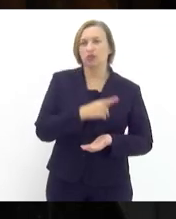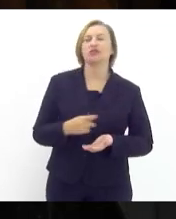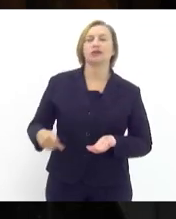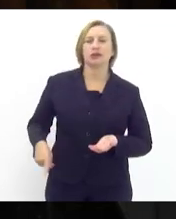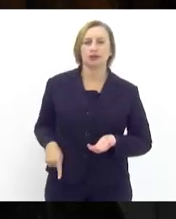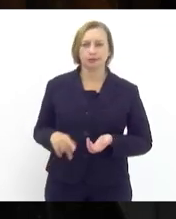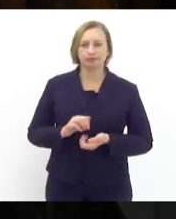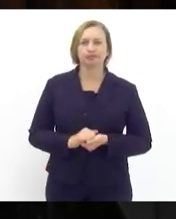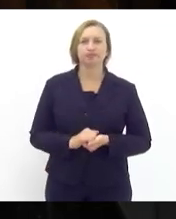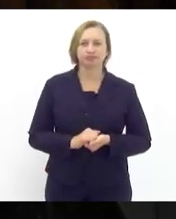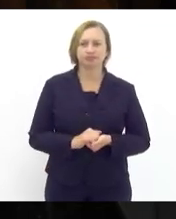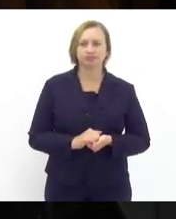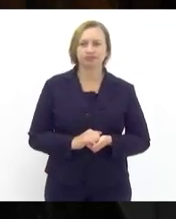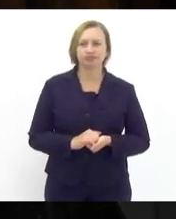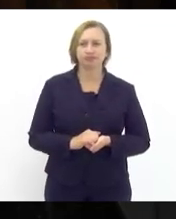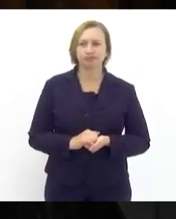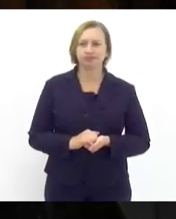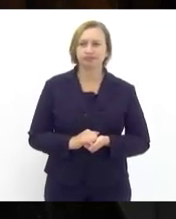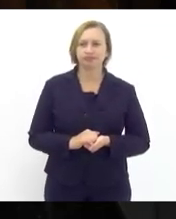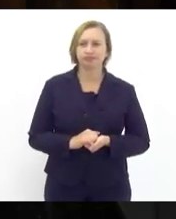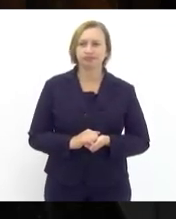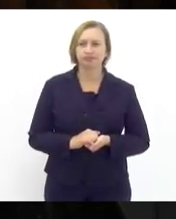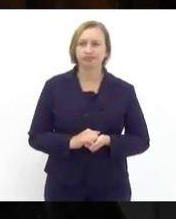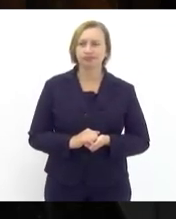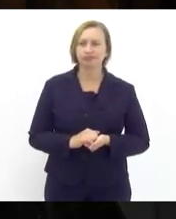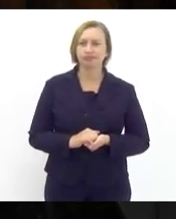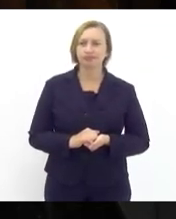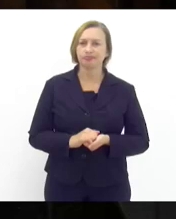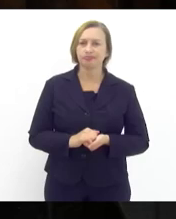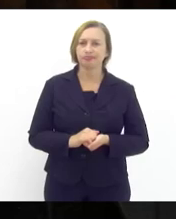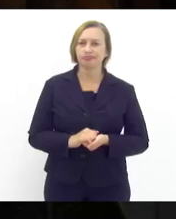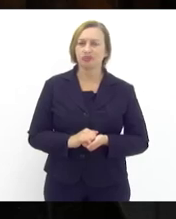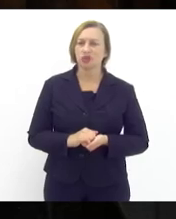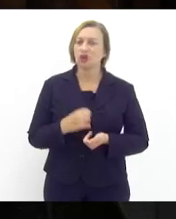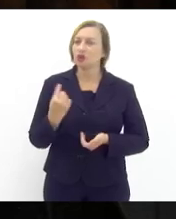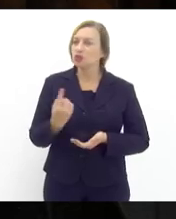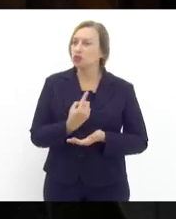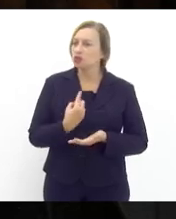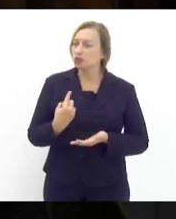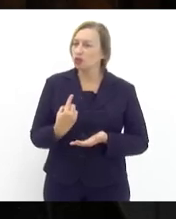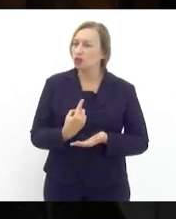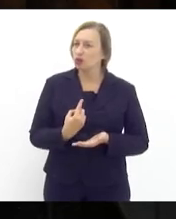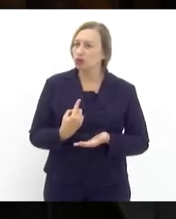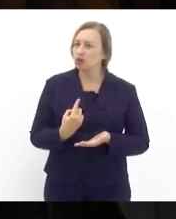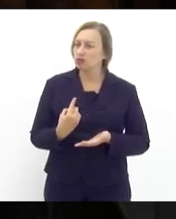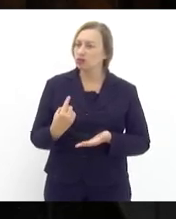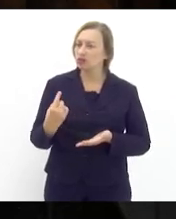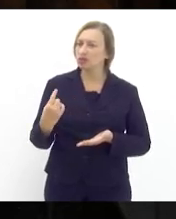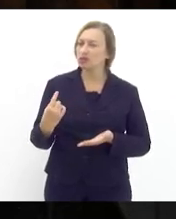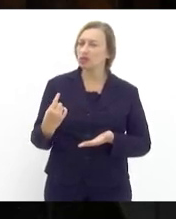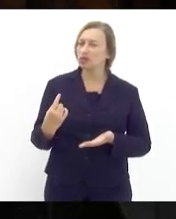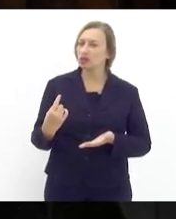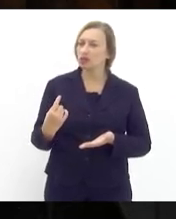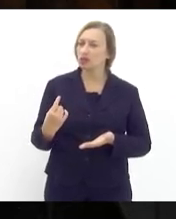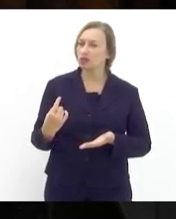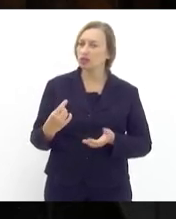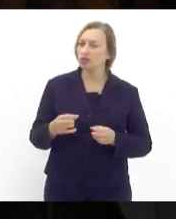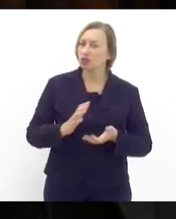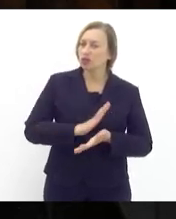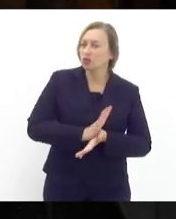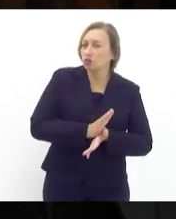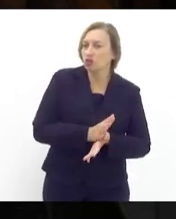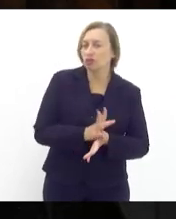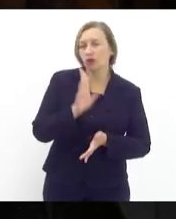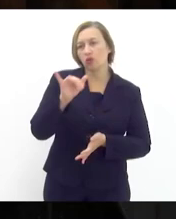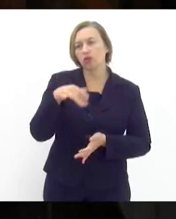nós estamos sendo tão gados pela união que seja pela lei complementar 192